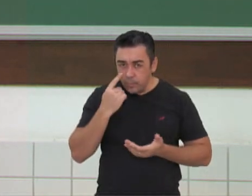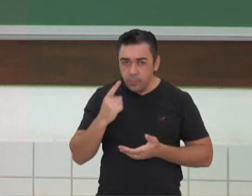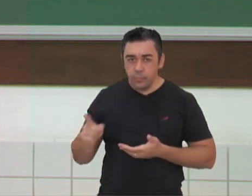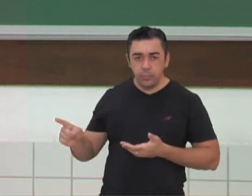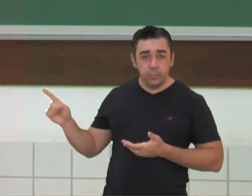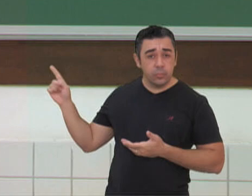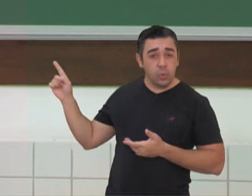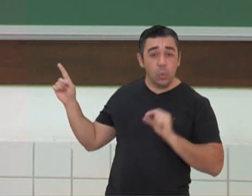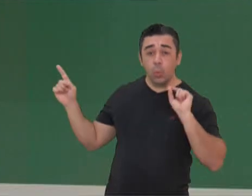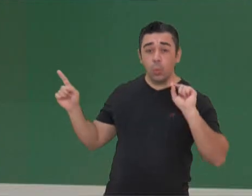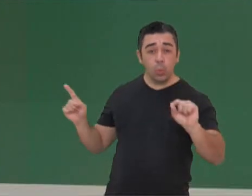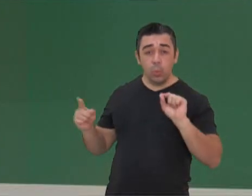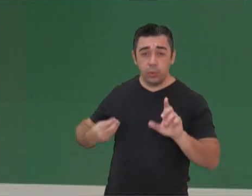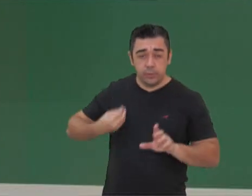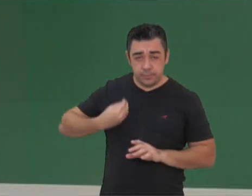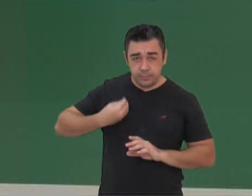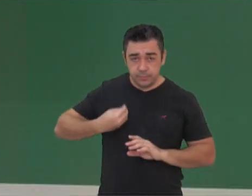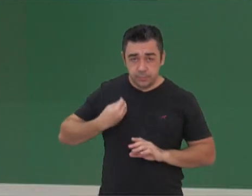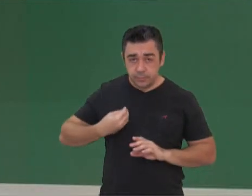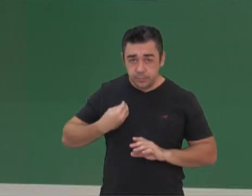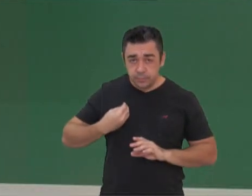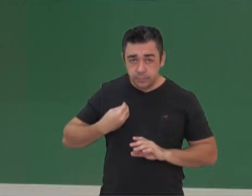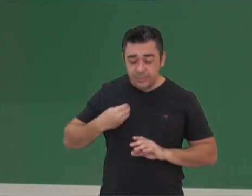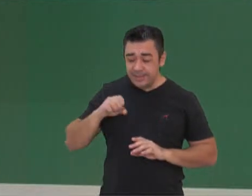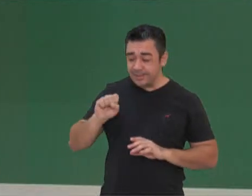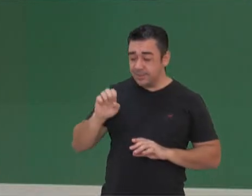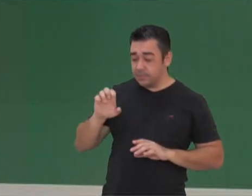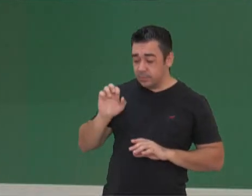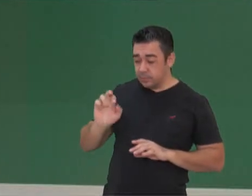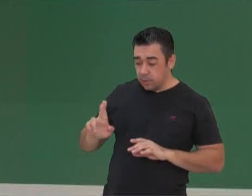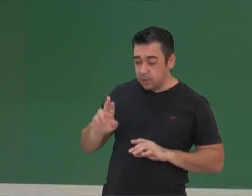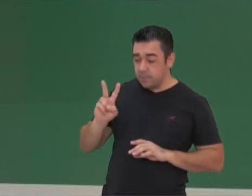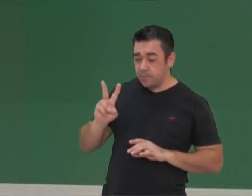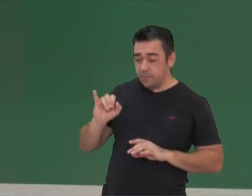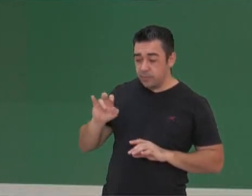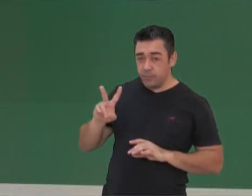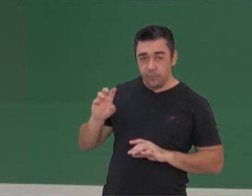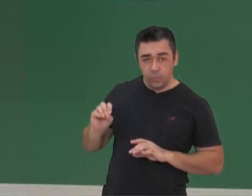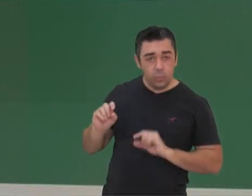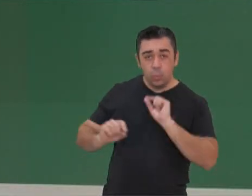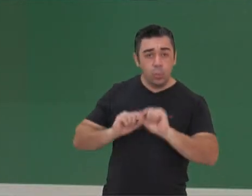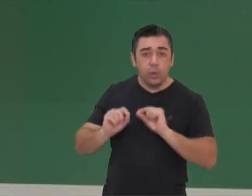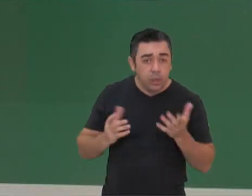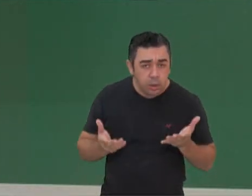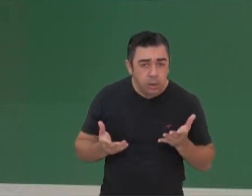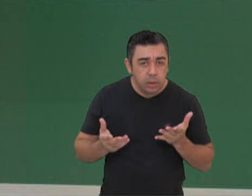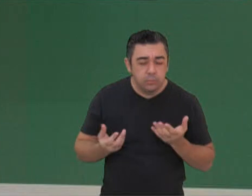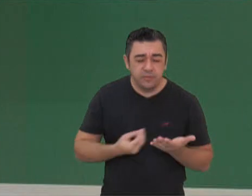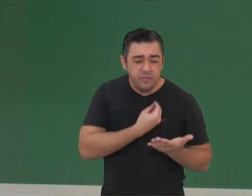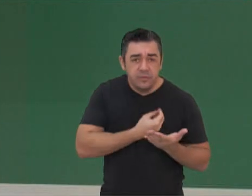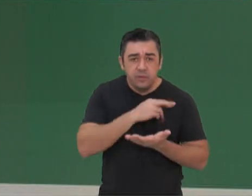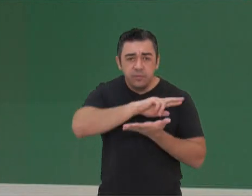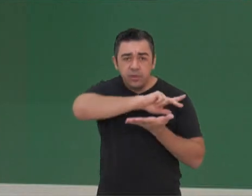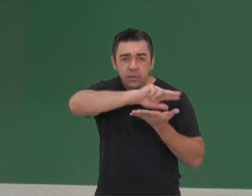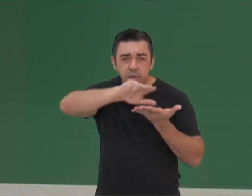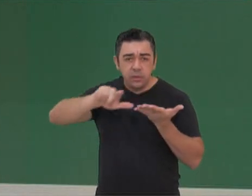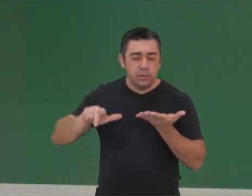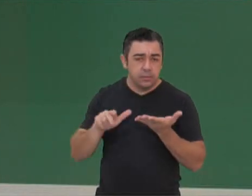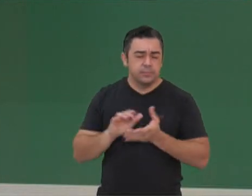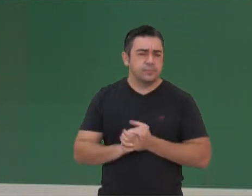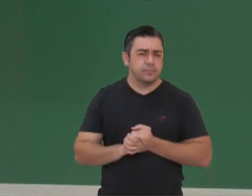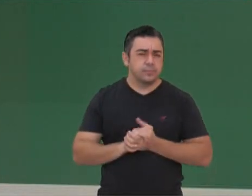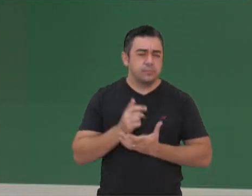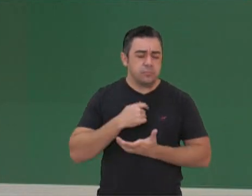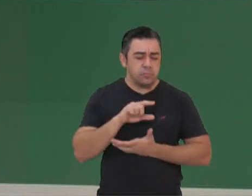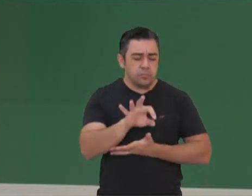Primeiro, o que é um ser vivo? Para a gente classificar, a gente tem que saber o que é um ser vivo. Então, quando eu pego um organismo qualquer, como é que eu